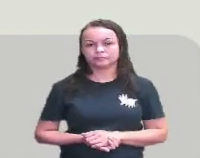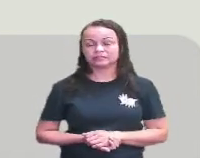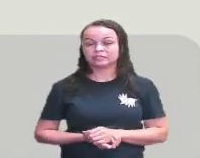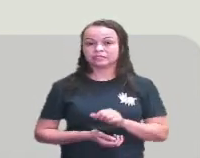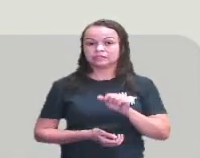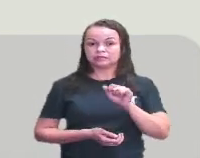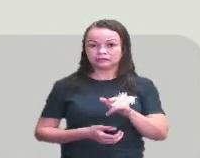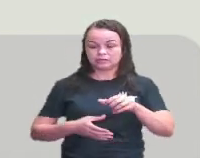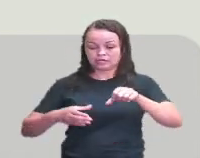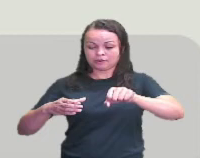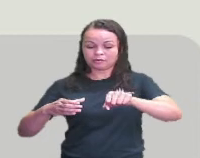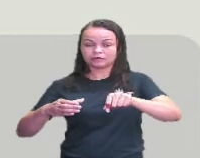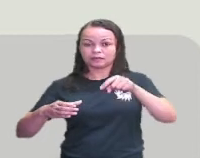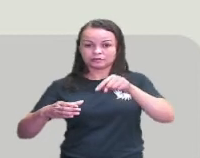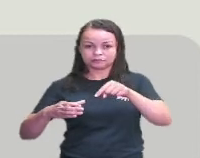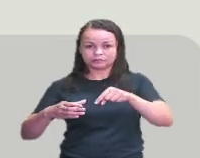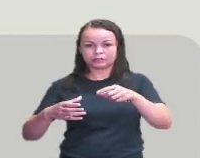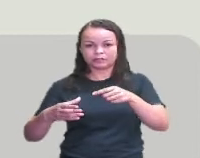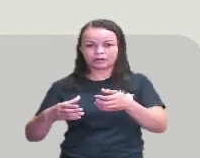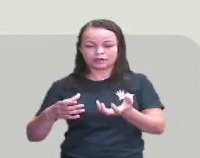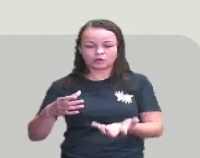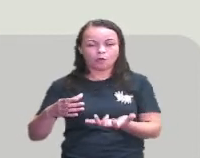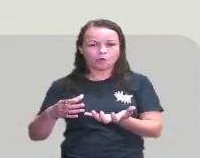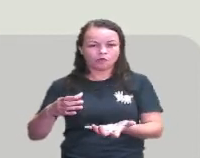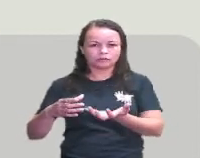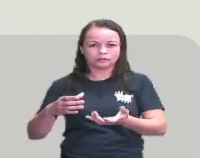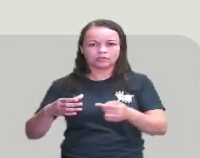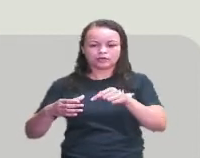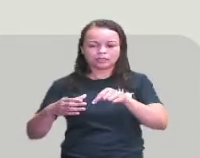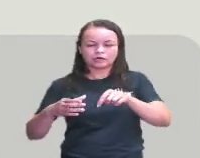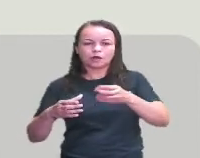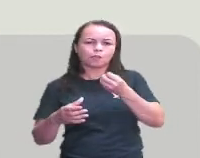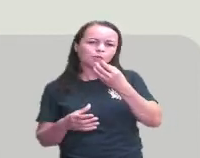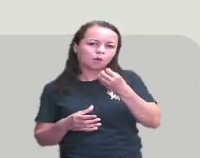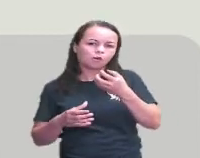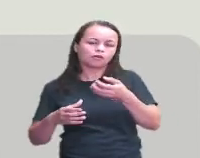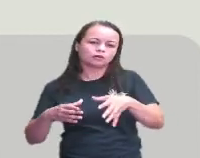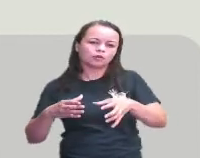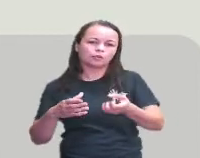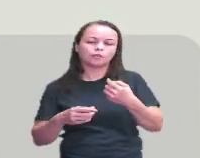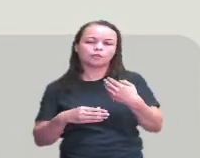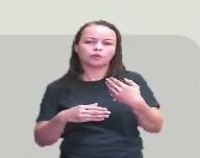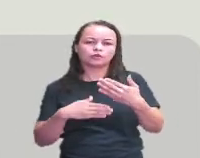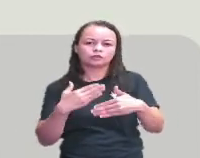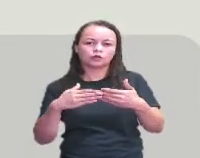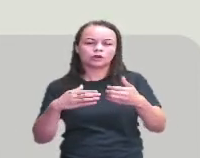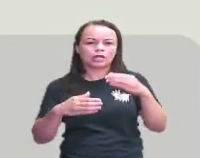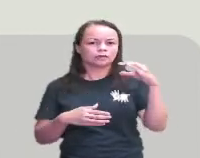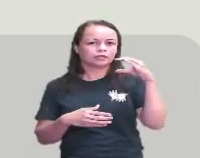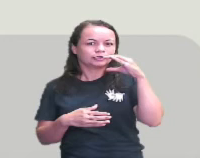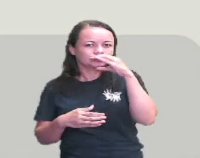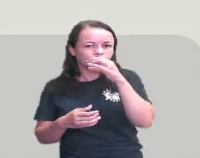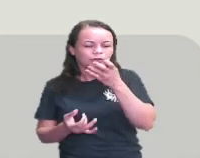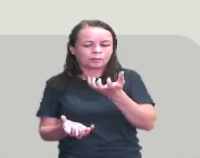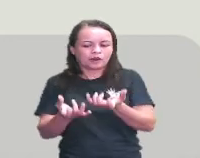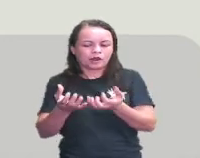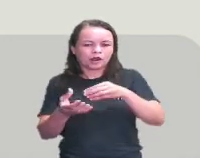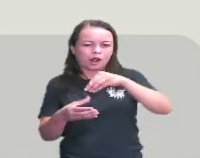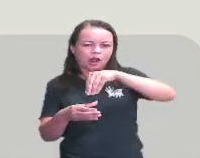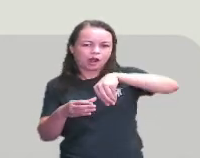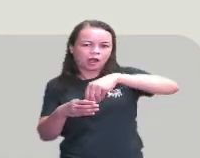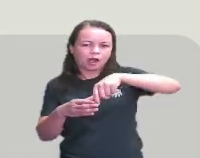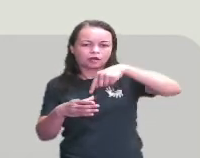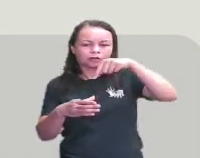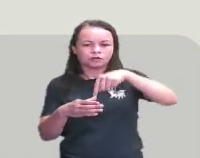aquecer a panela, ela é um bom condutor térmico, porque ela vai gerar calor suficiente para cozinhar a